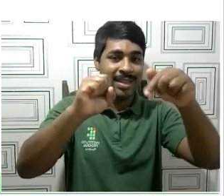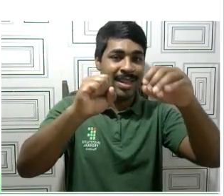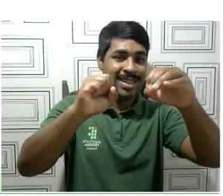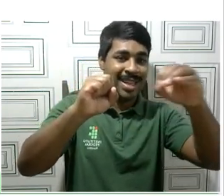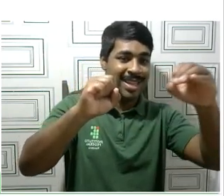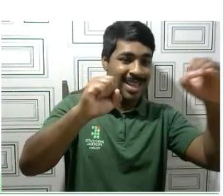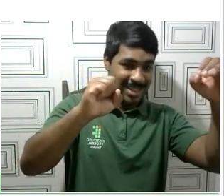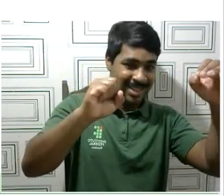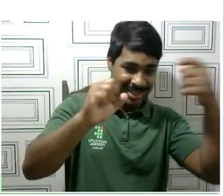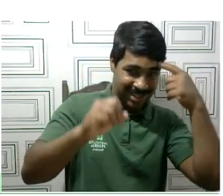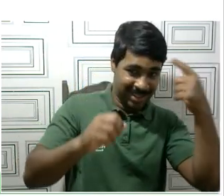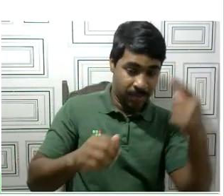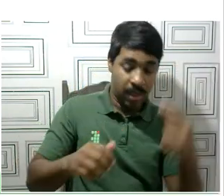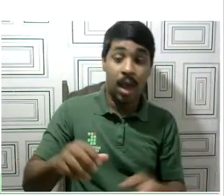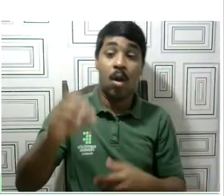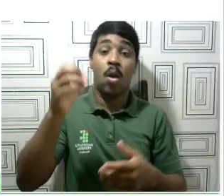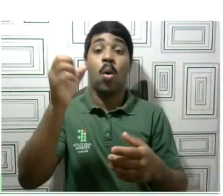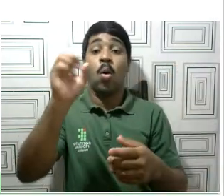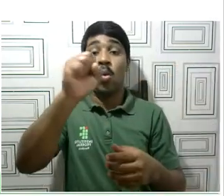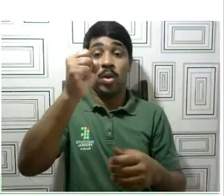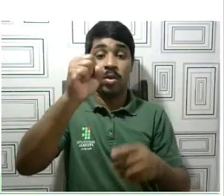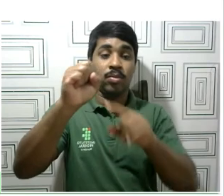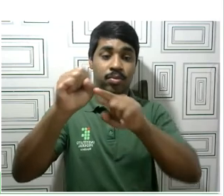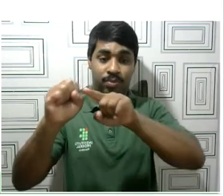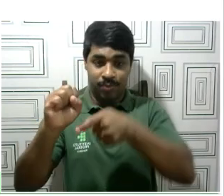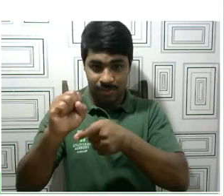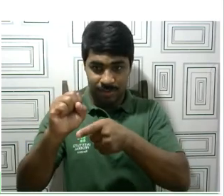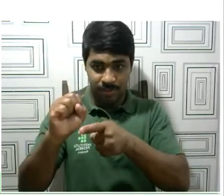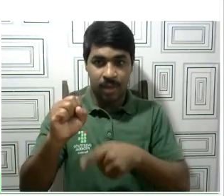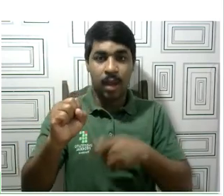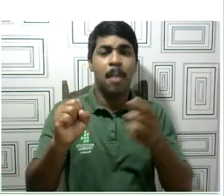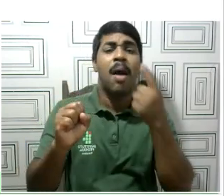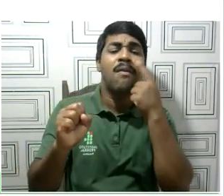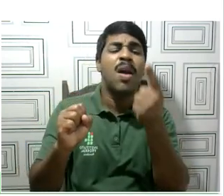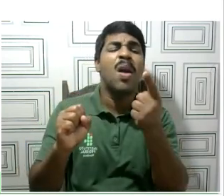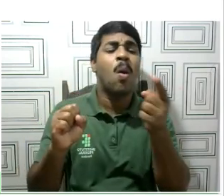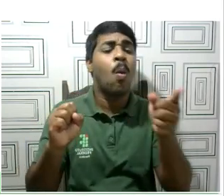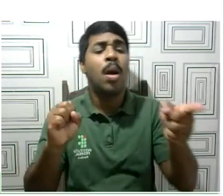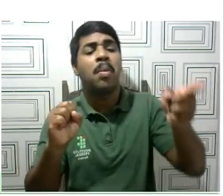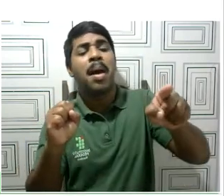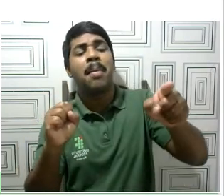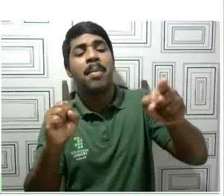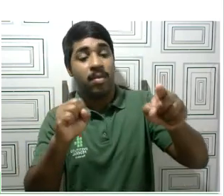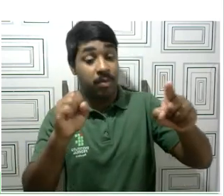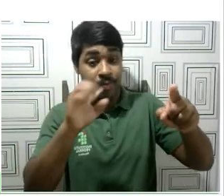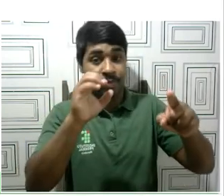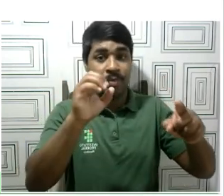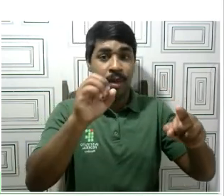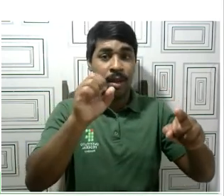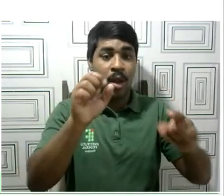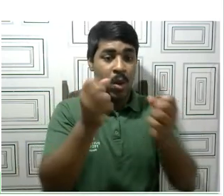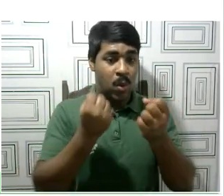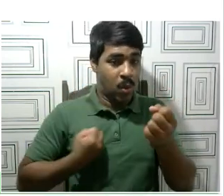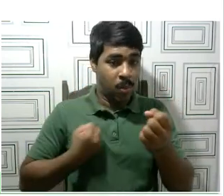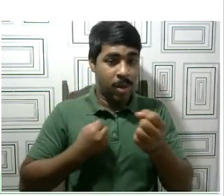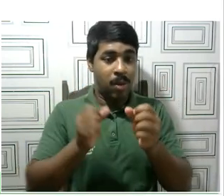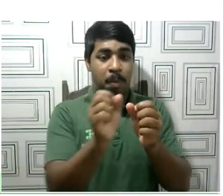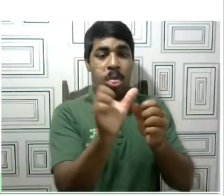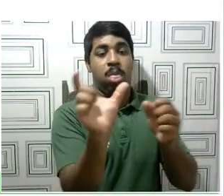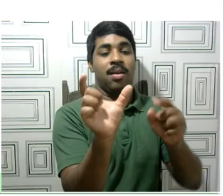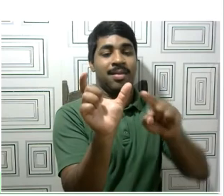ver quanto a gente vai deslocar a vírgula, ó. Andou uma casa, então vou colocar 1. Andou outra, andou mais